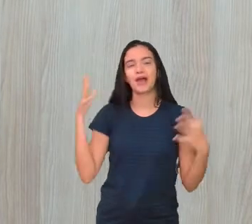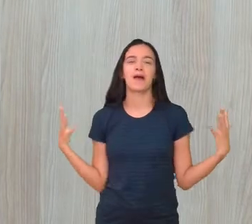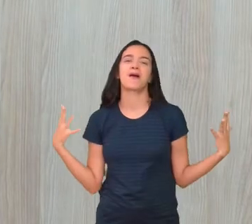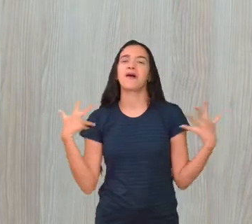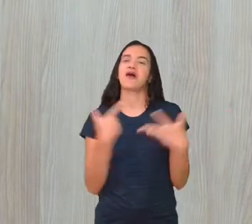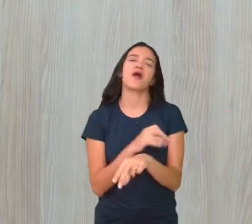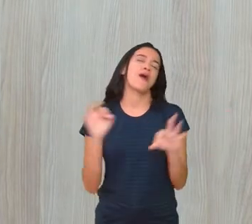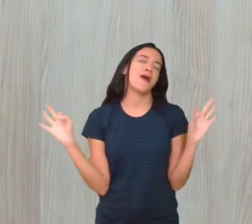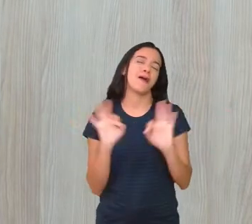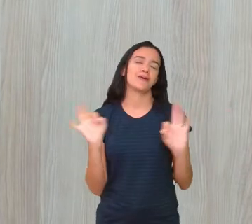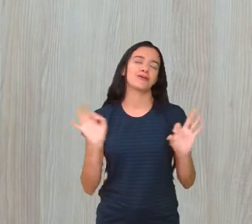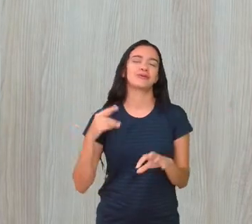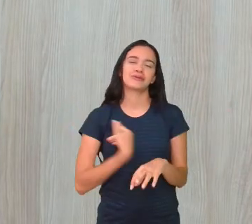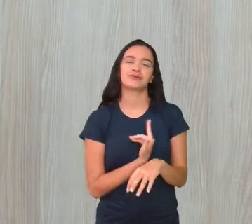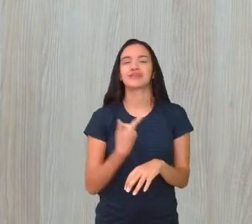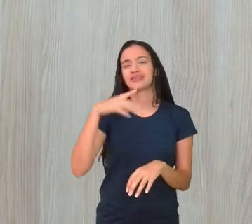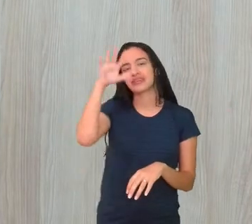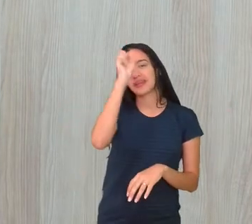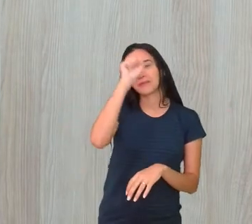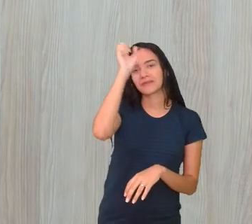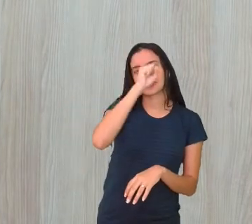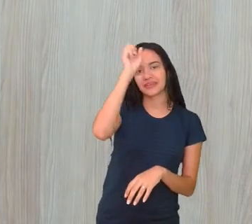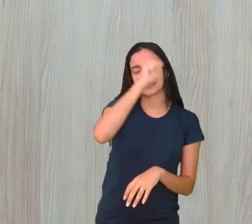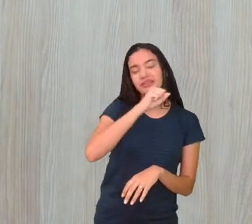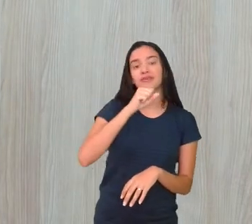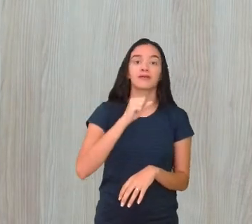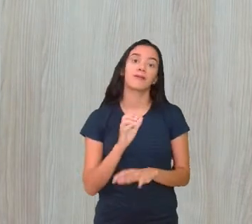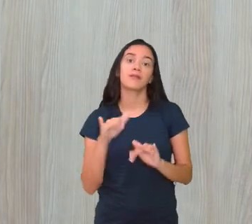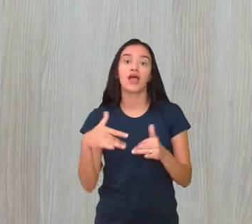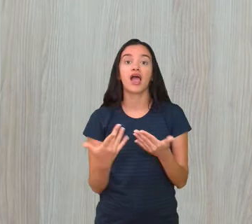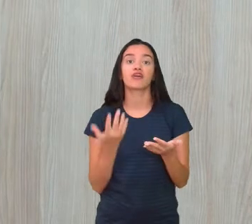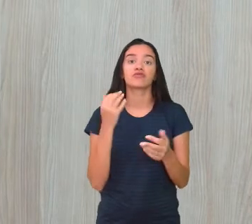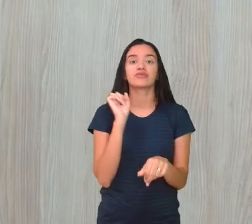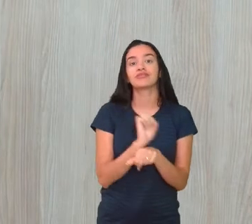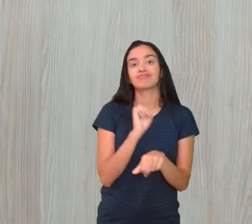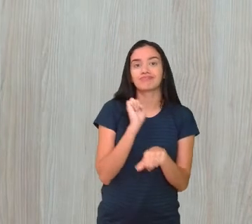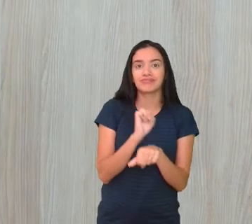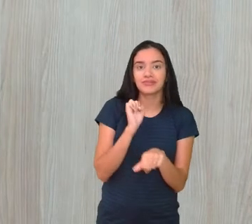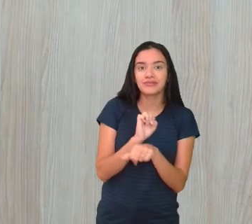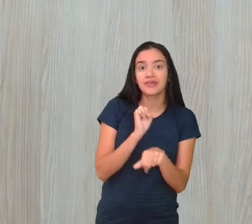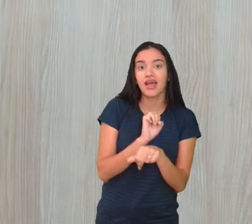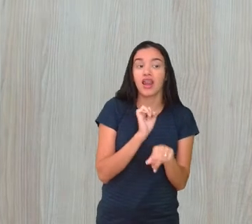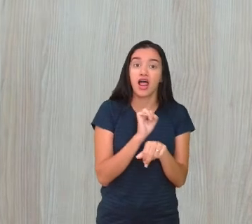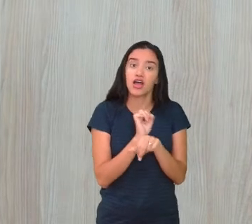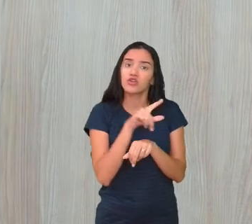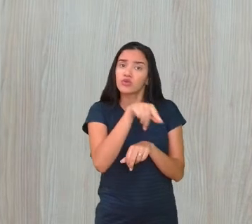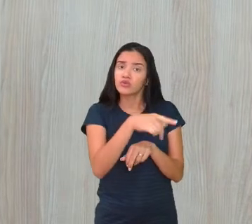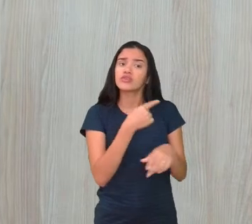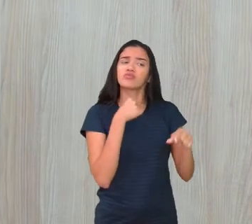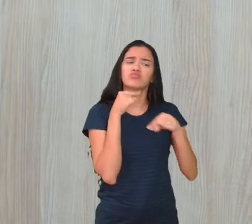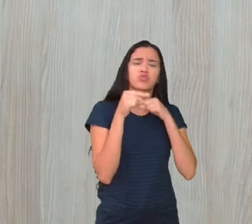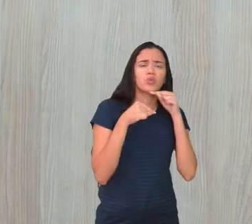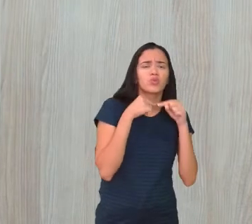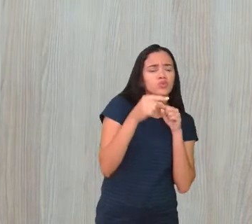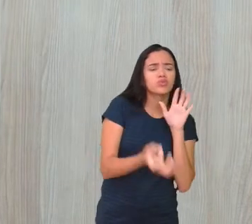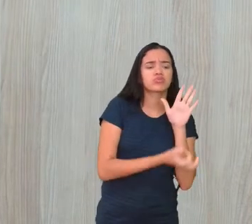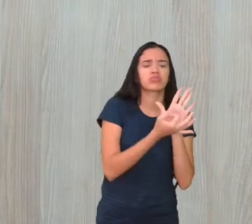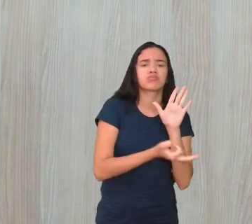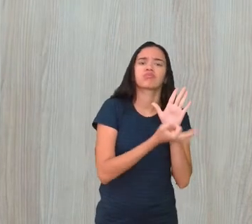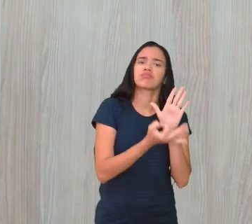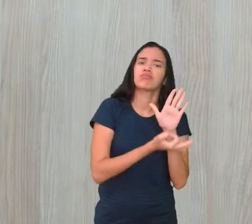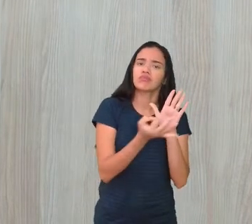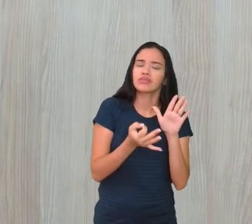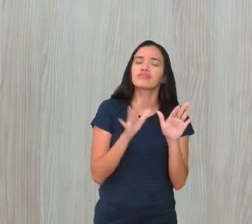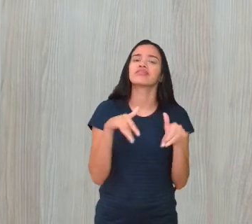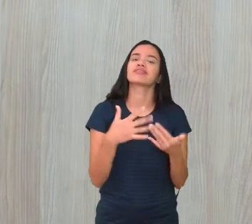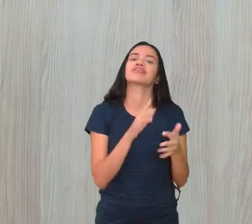maravilhosa, é ótimo a gente aprender, né? E aí, fico aqui aguardando para que vocês tirem dúvidas, deixem comentários, que